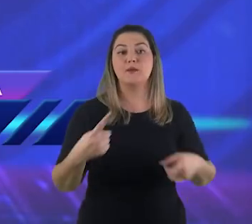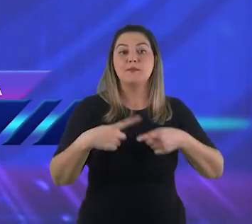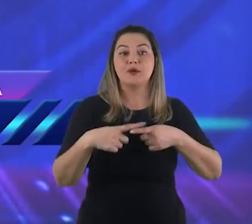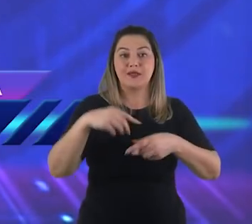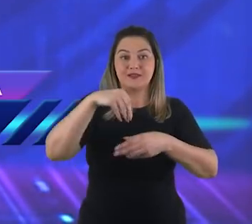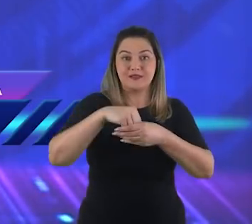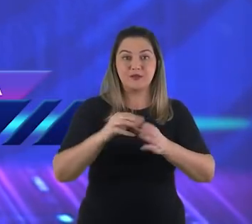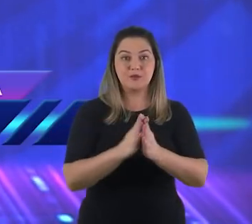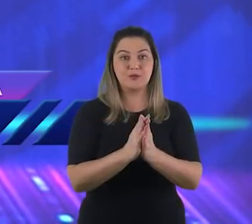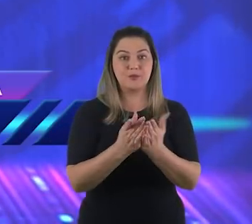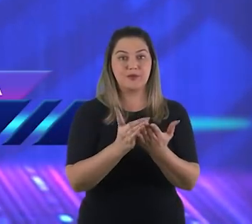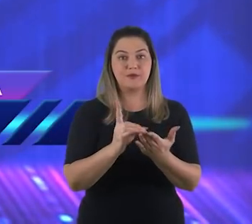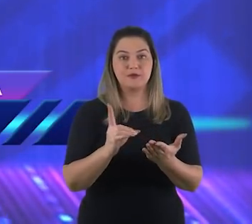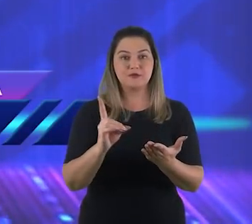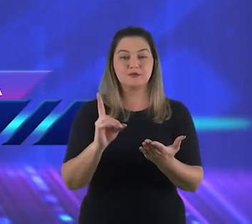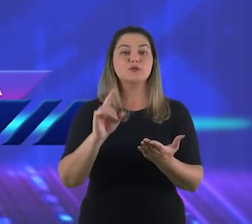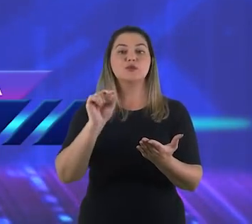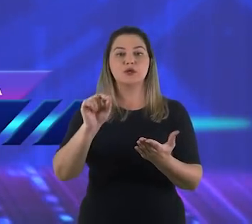foi comprovado.